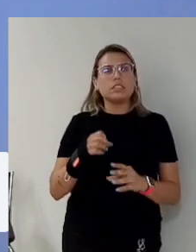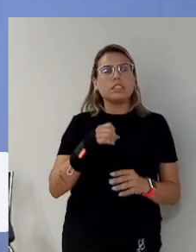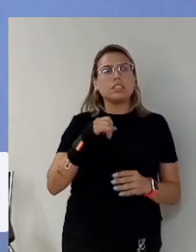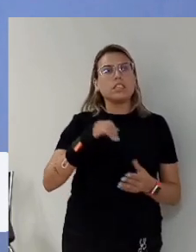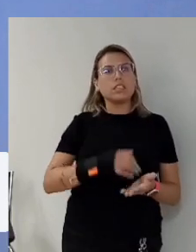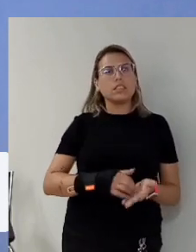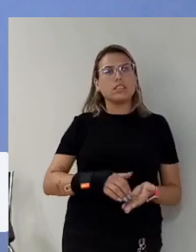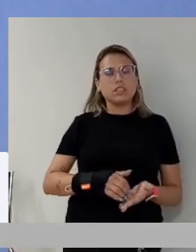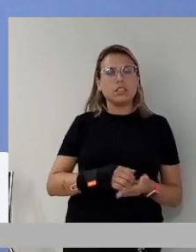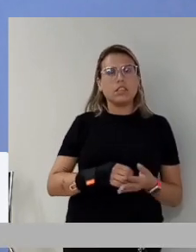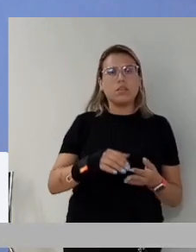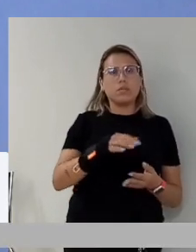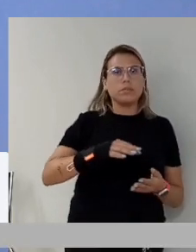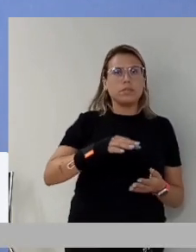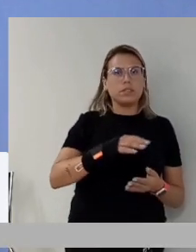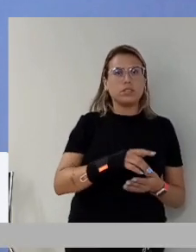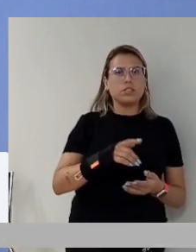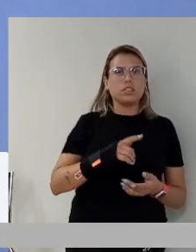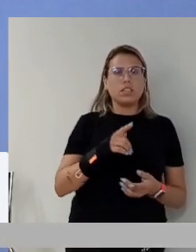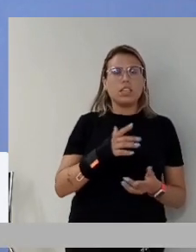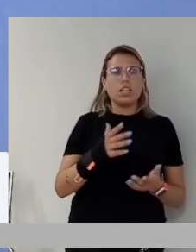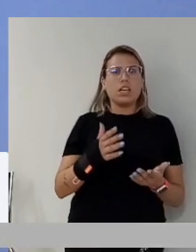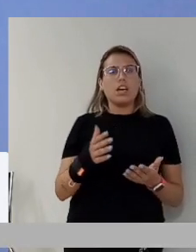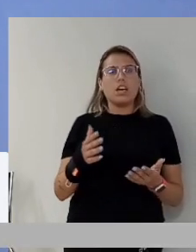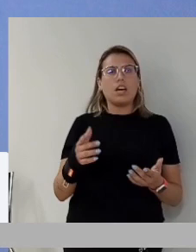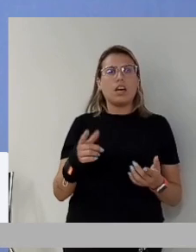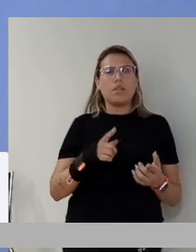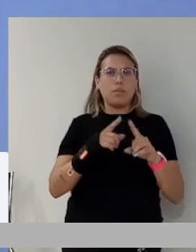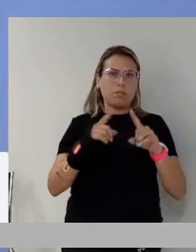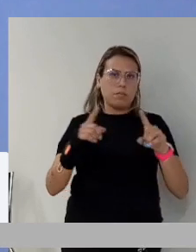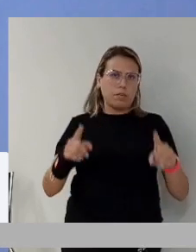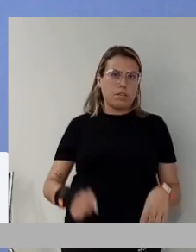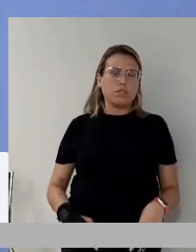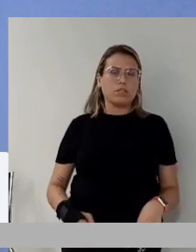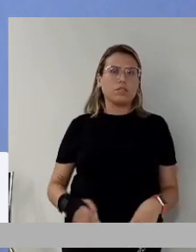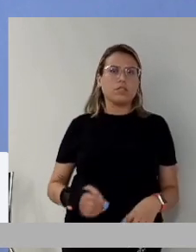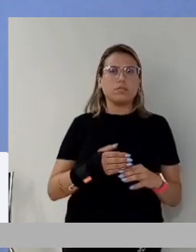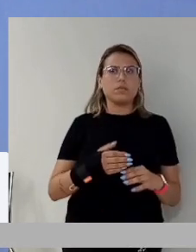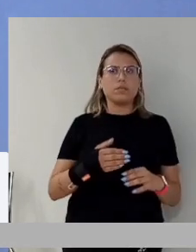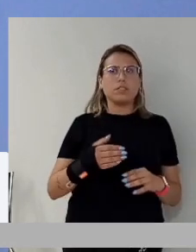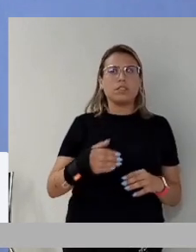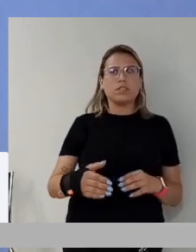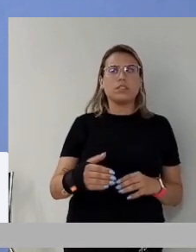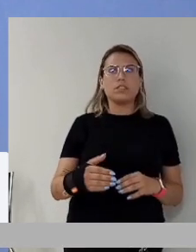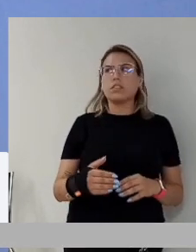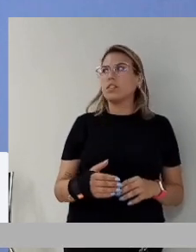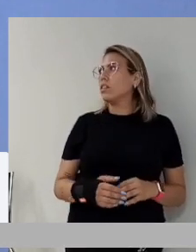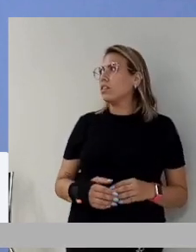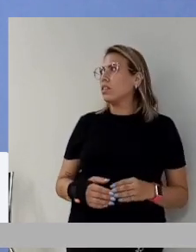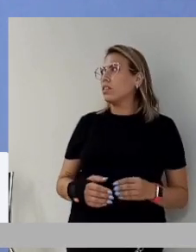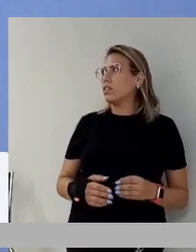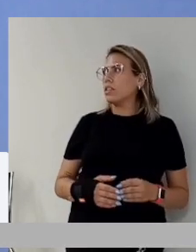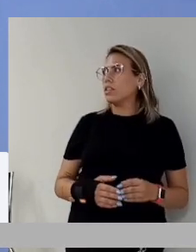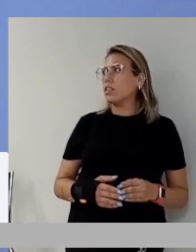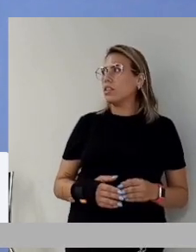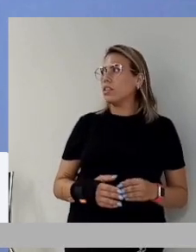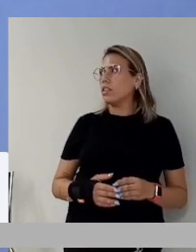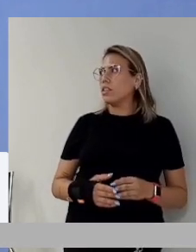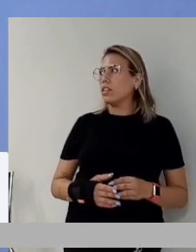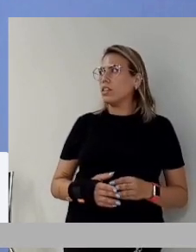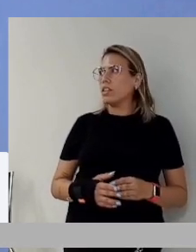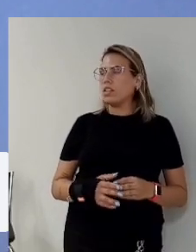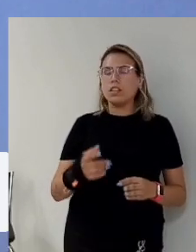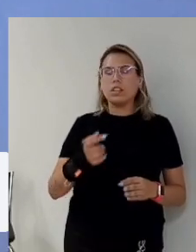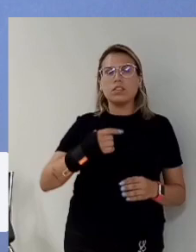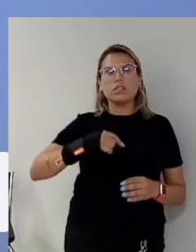Secretaria de Meio Ambiente se tem algum projeto né para essa área aqui do audo público né o audo aqui